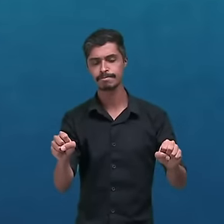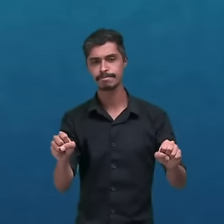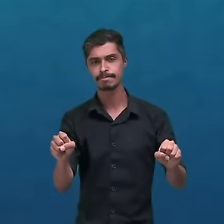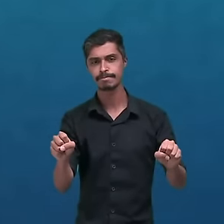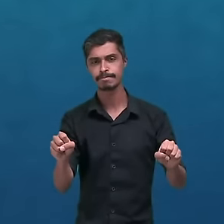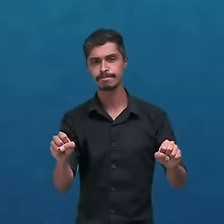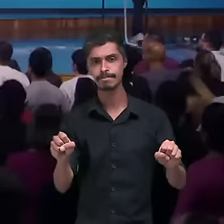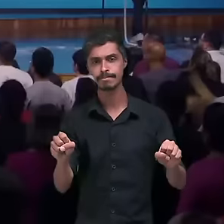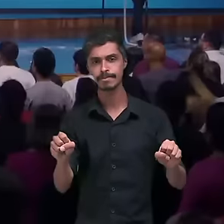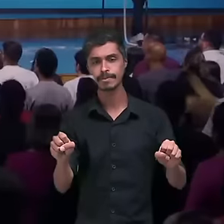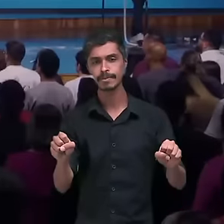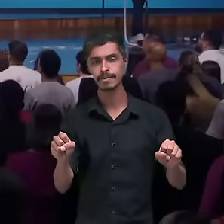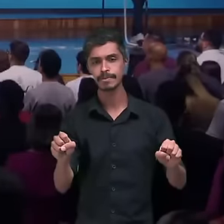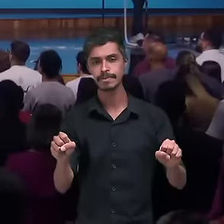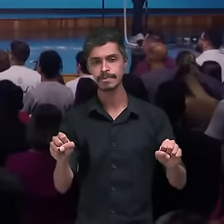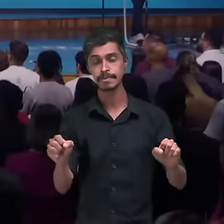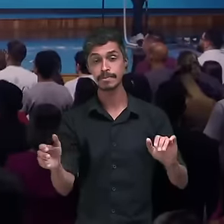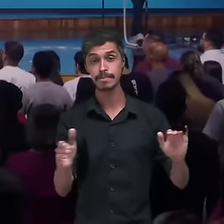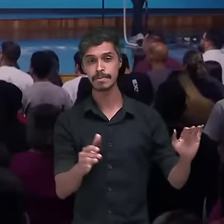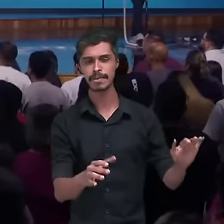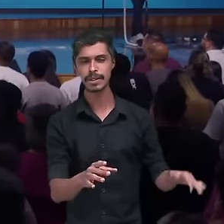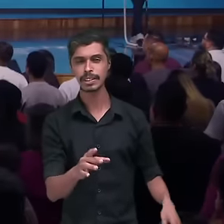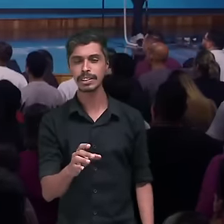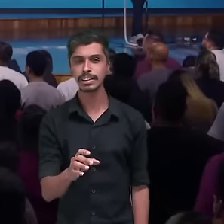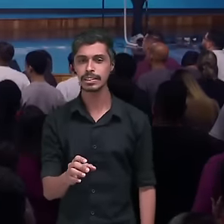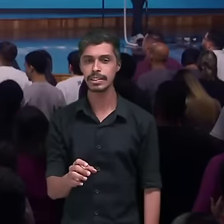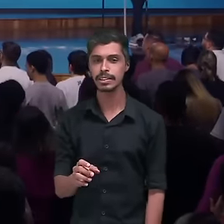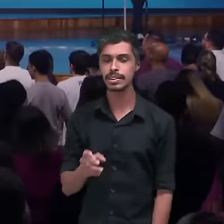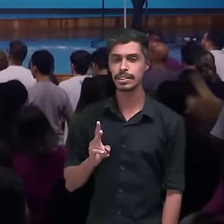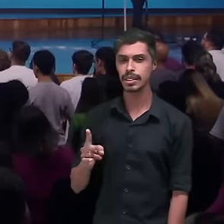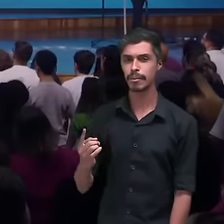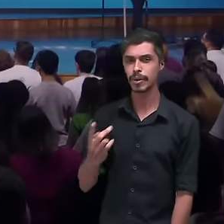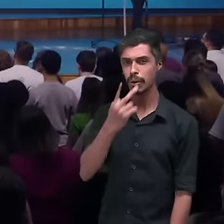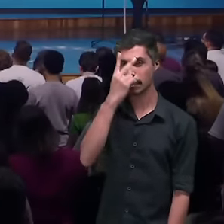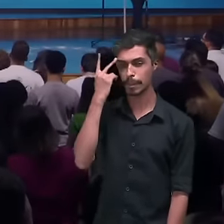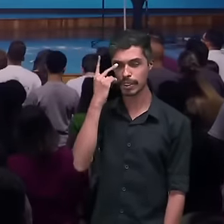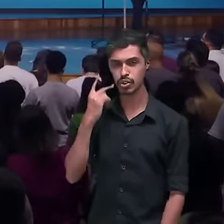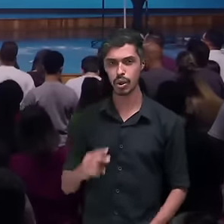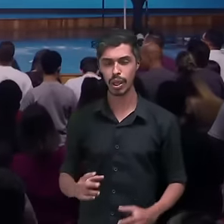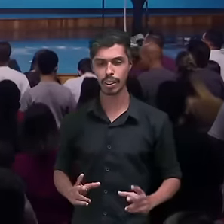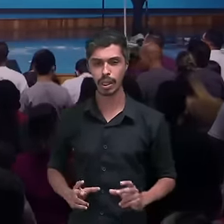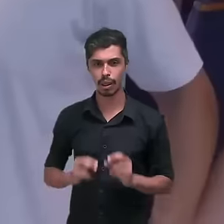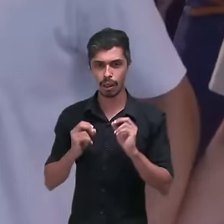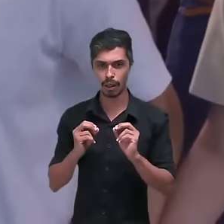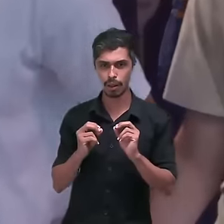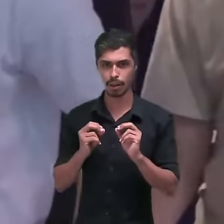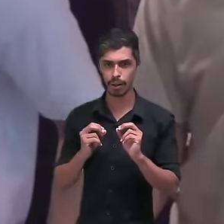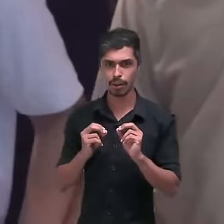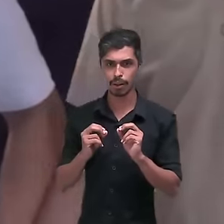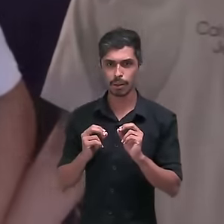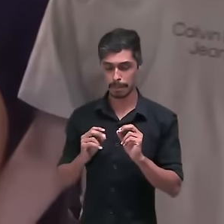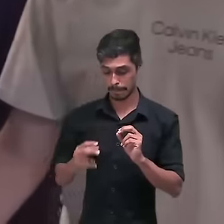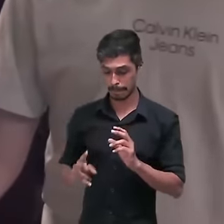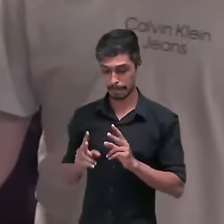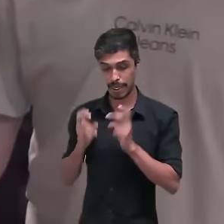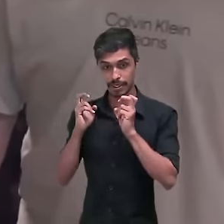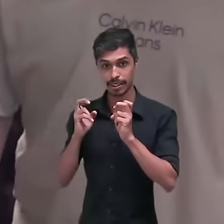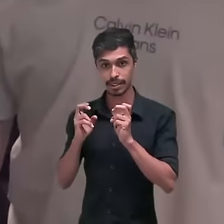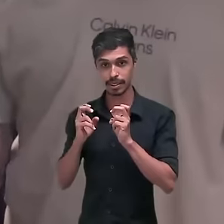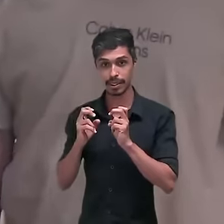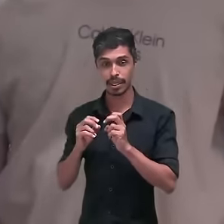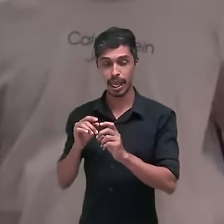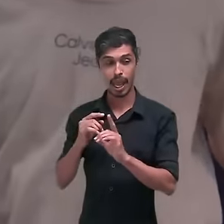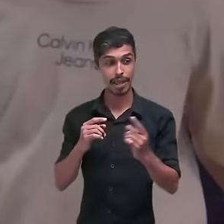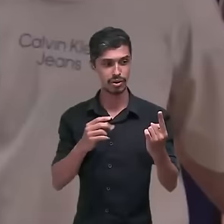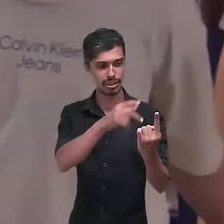Cada vez que alguém vê canceroso, pensa assim: tadinho,